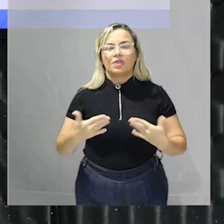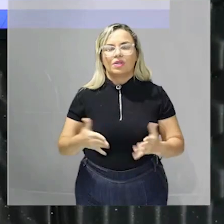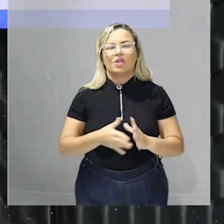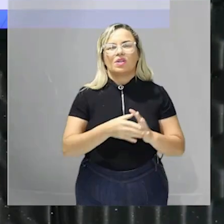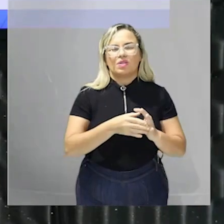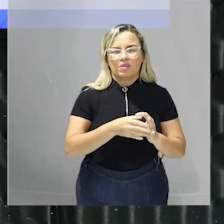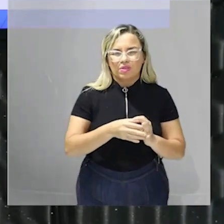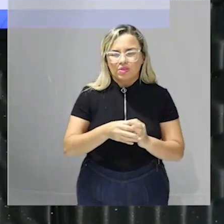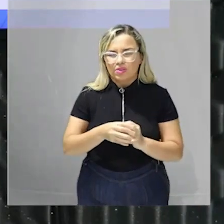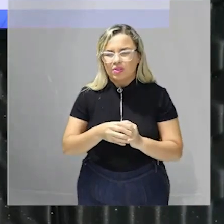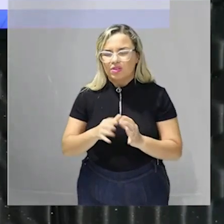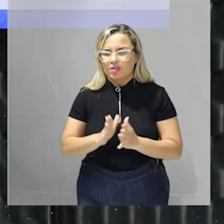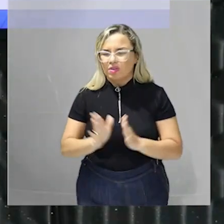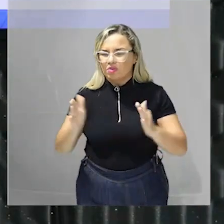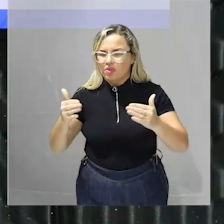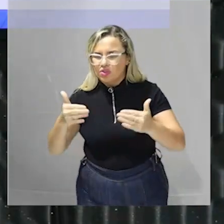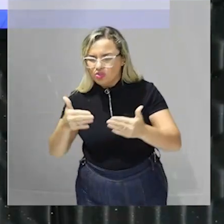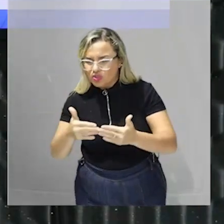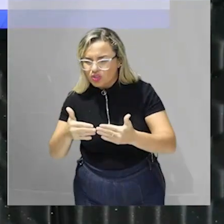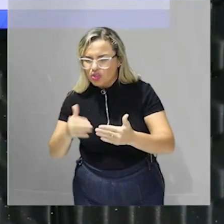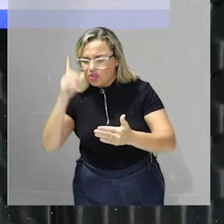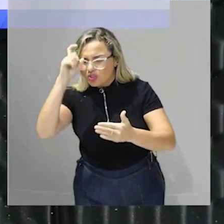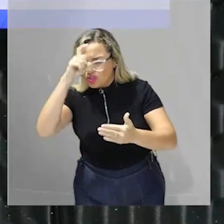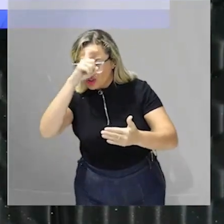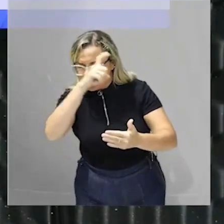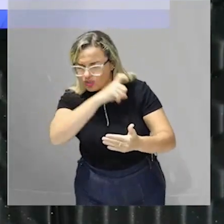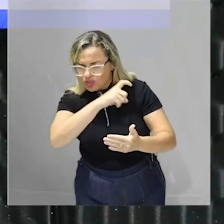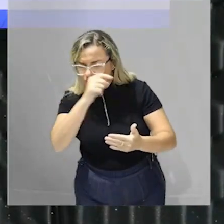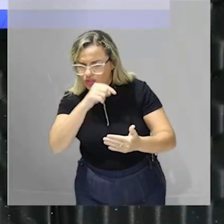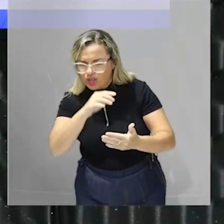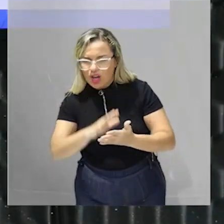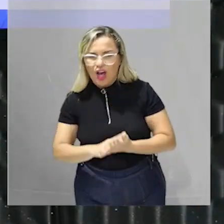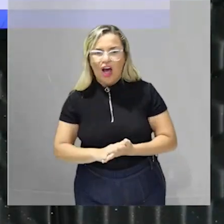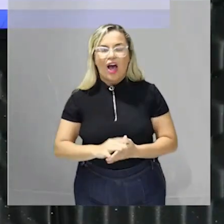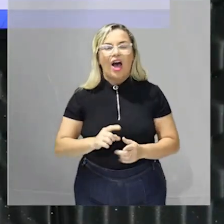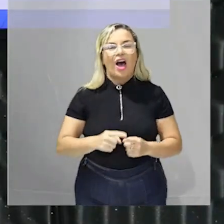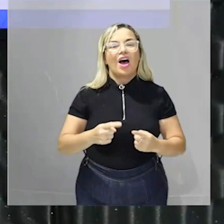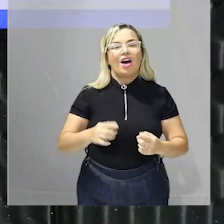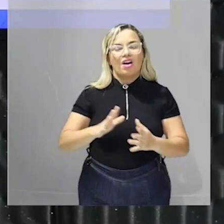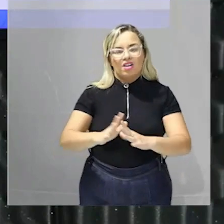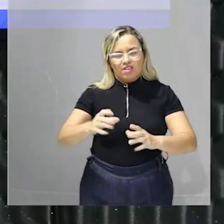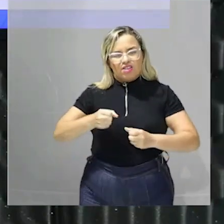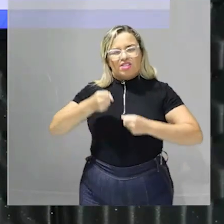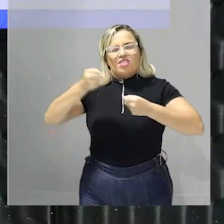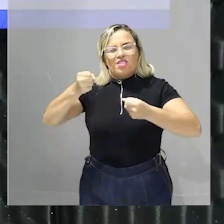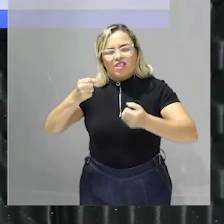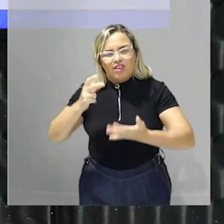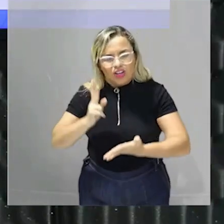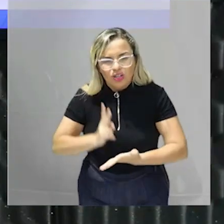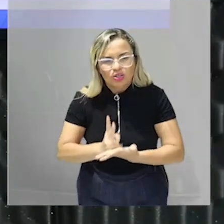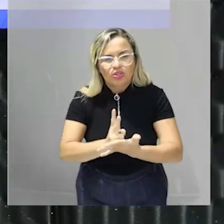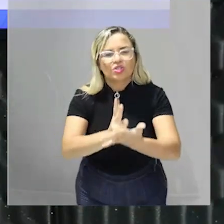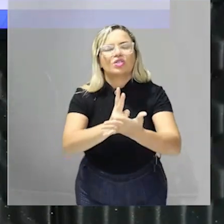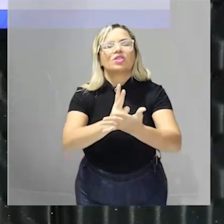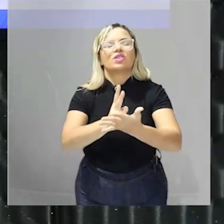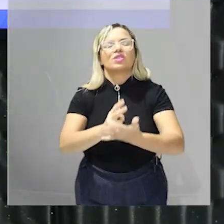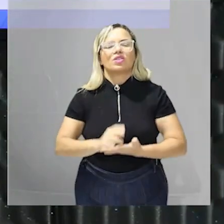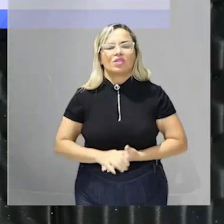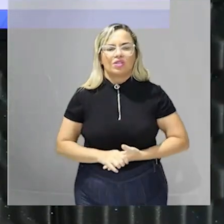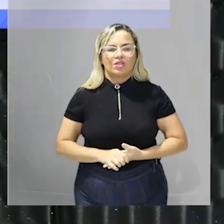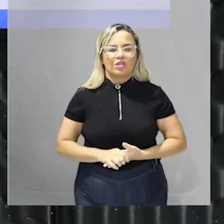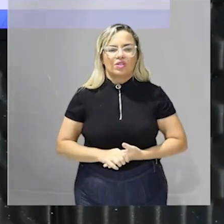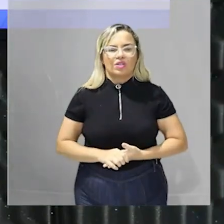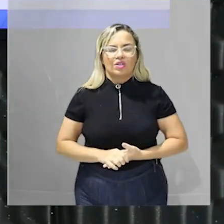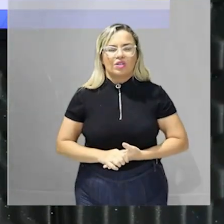parar, né? Que vão fechar, que dá mais um impulso para seguir. Aí ela coloca de novo: eu tenho